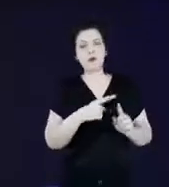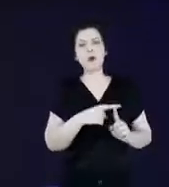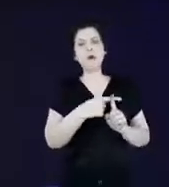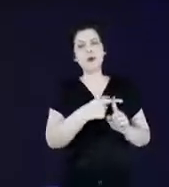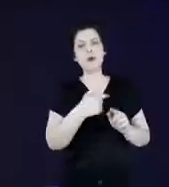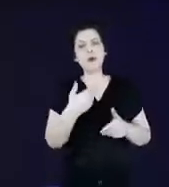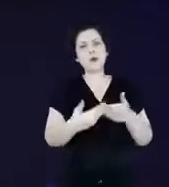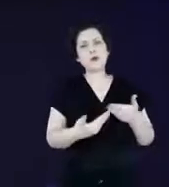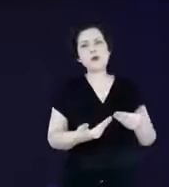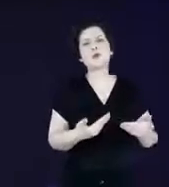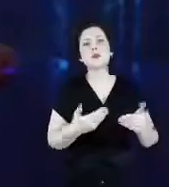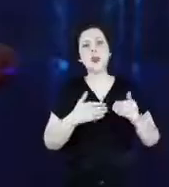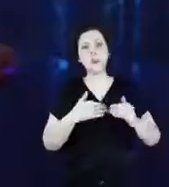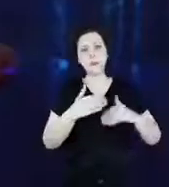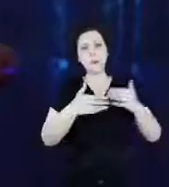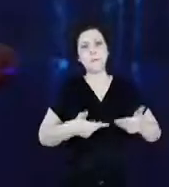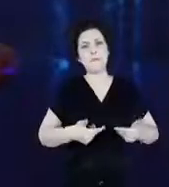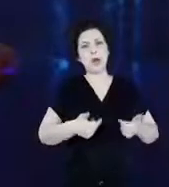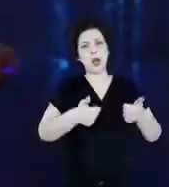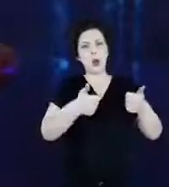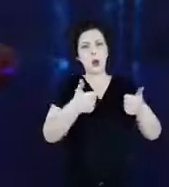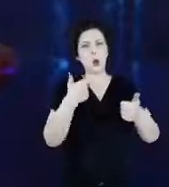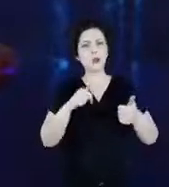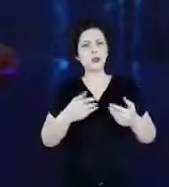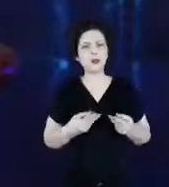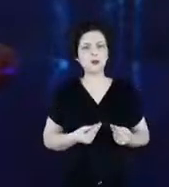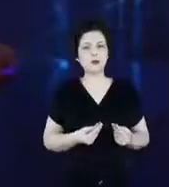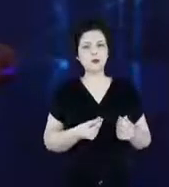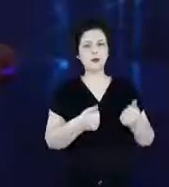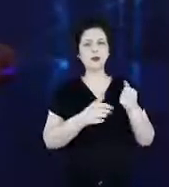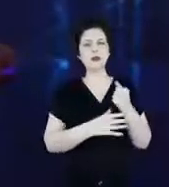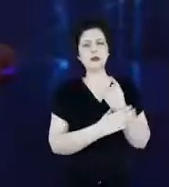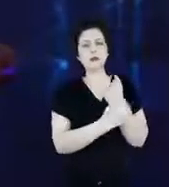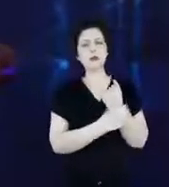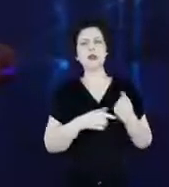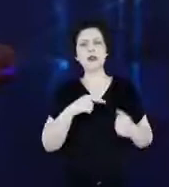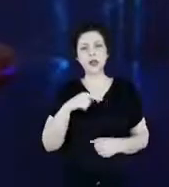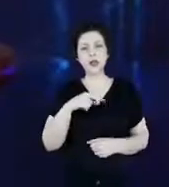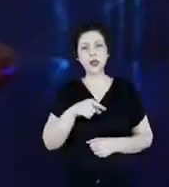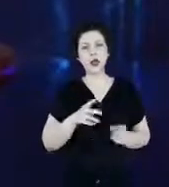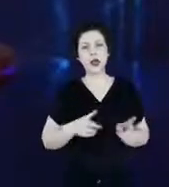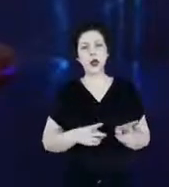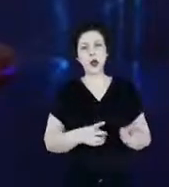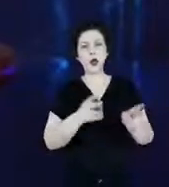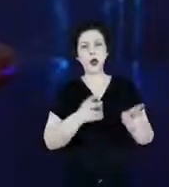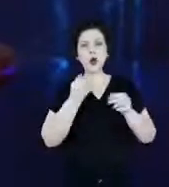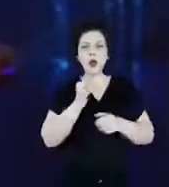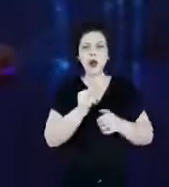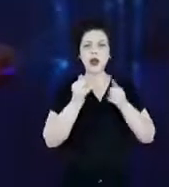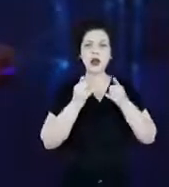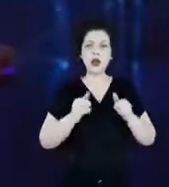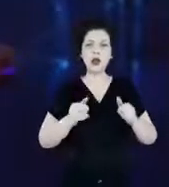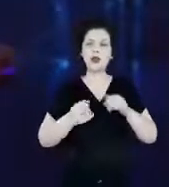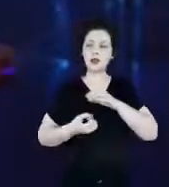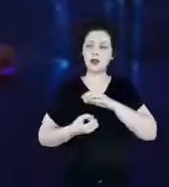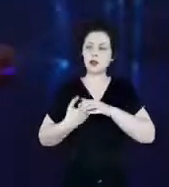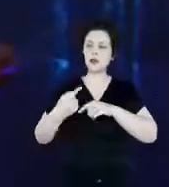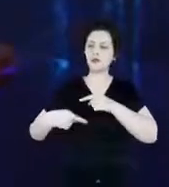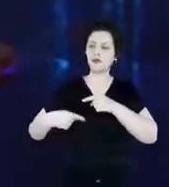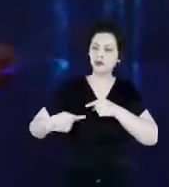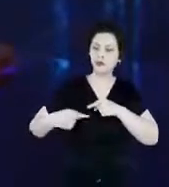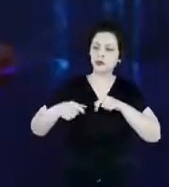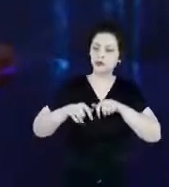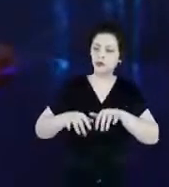um saldo de crescimento, um saldo de segurança, tanto na geração como na distribuição da